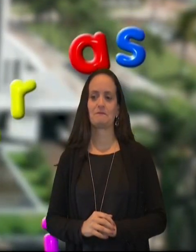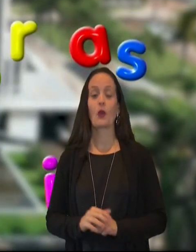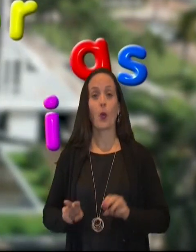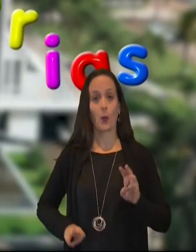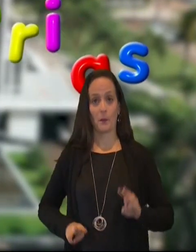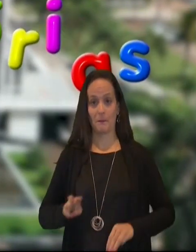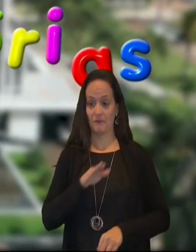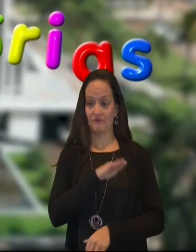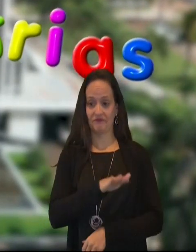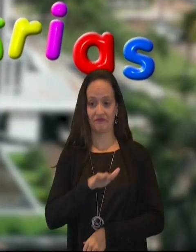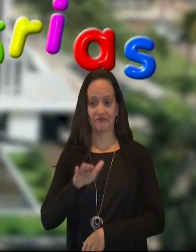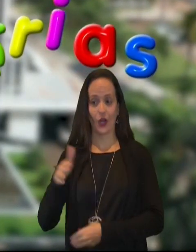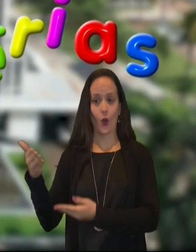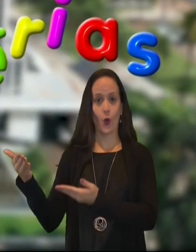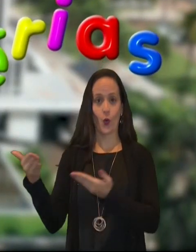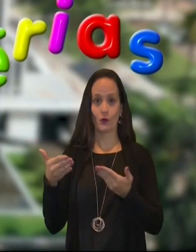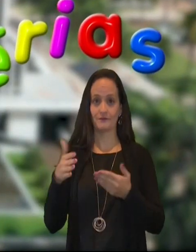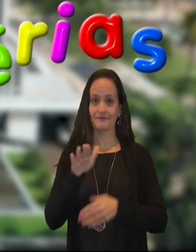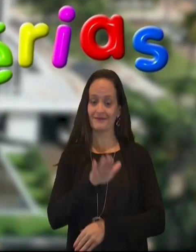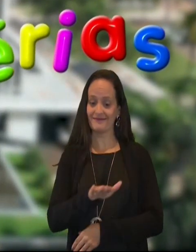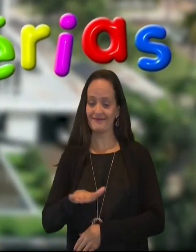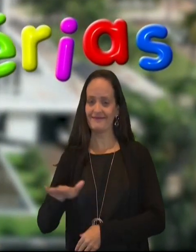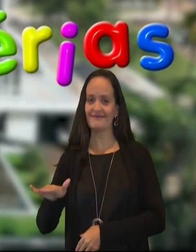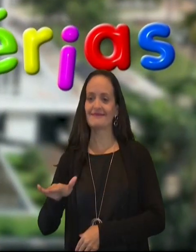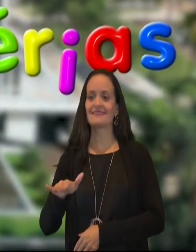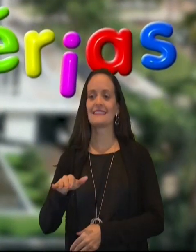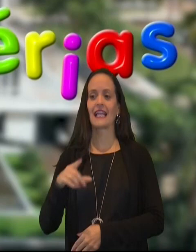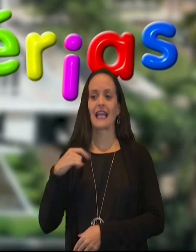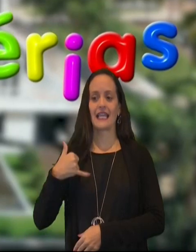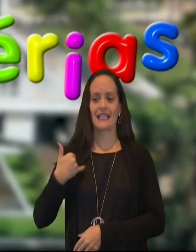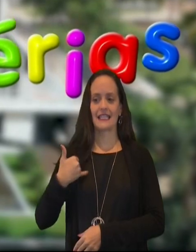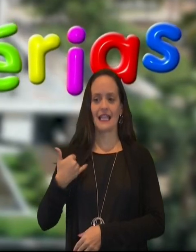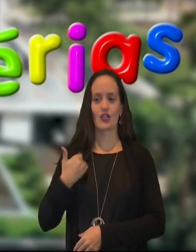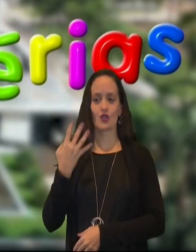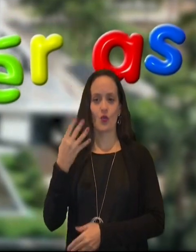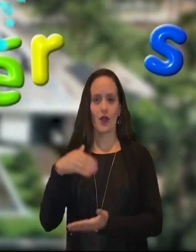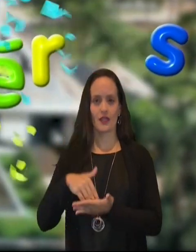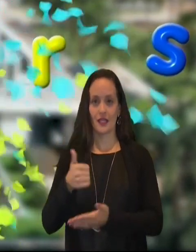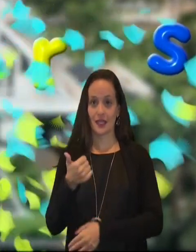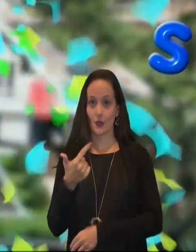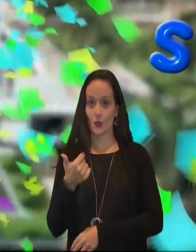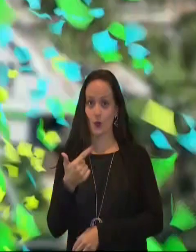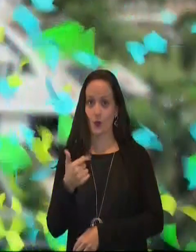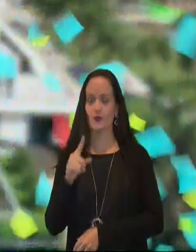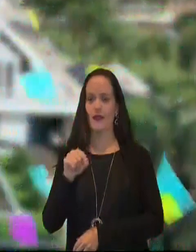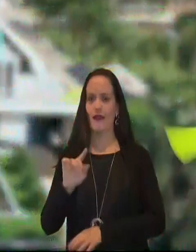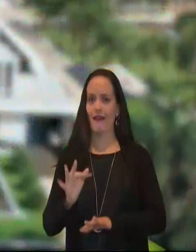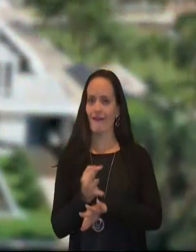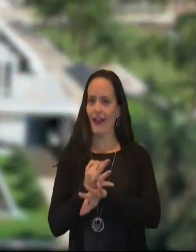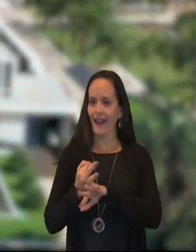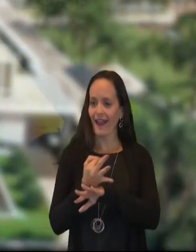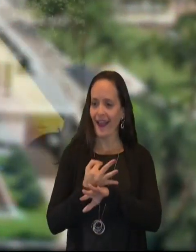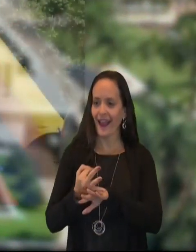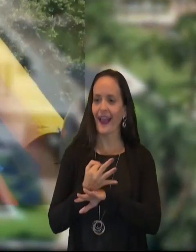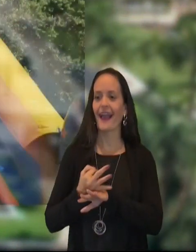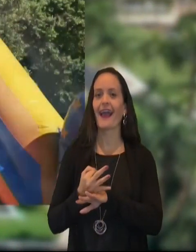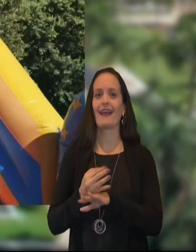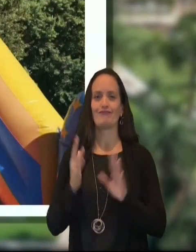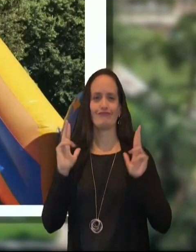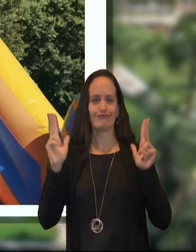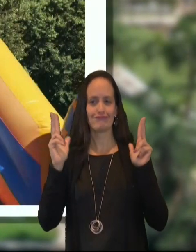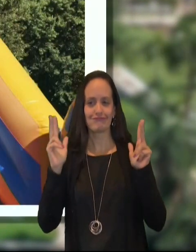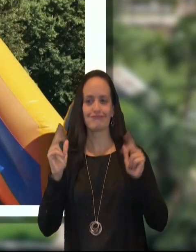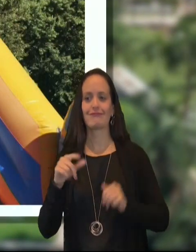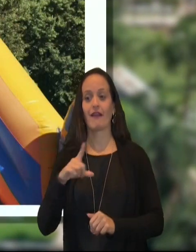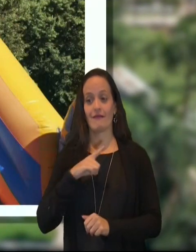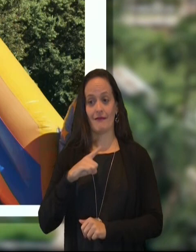Crescer convida as crianças de 4 a 12 anos para a Colônia de Férias 2022, que ocorrerá nos